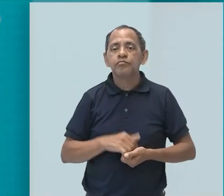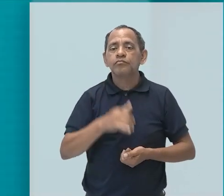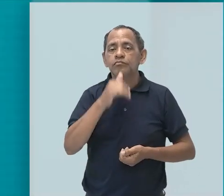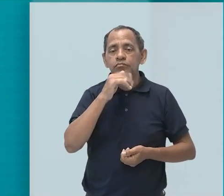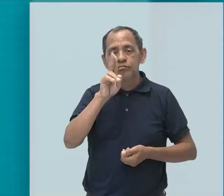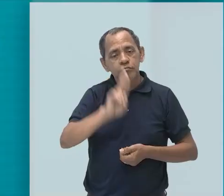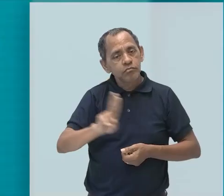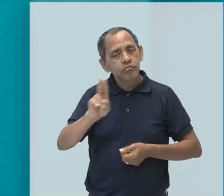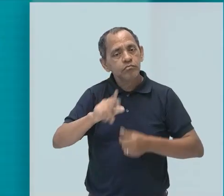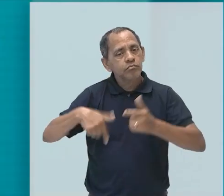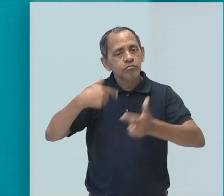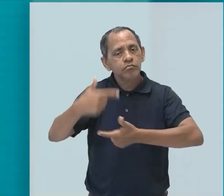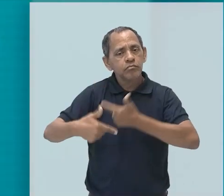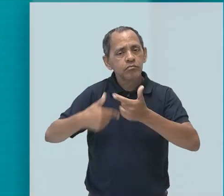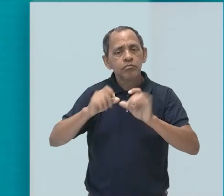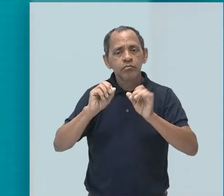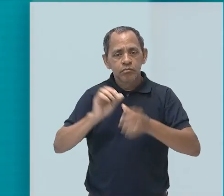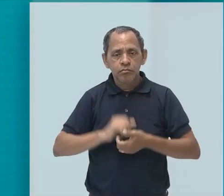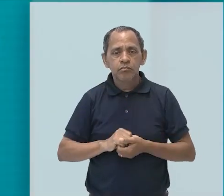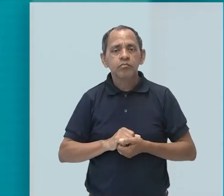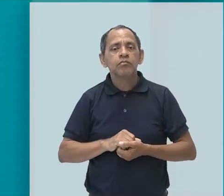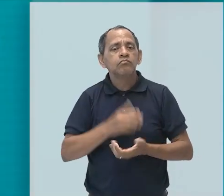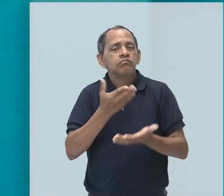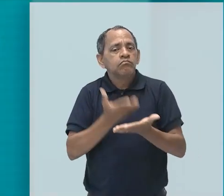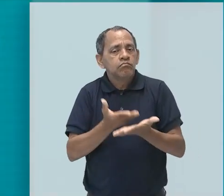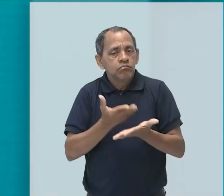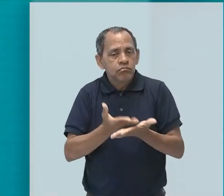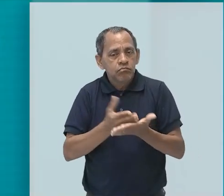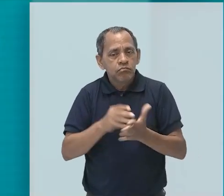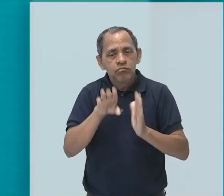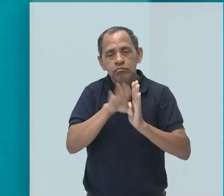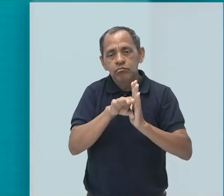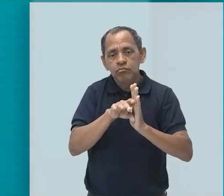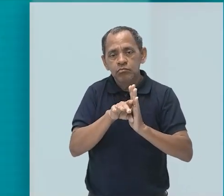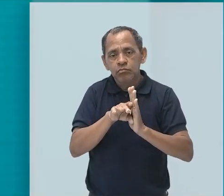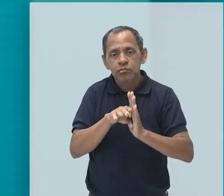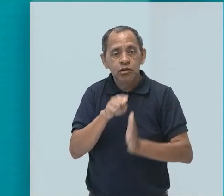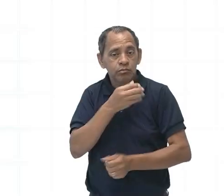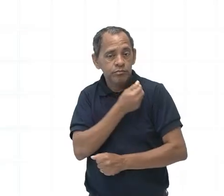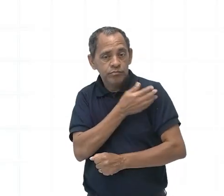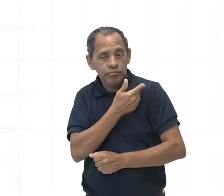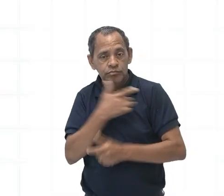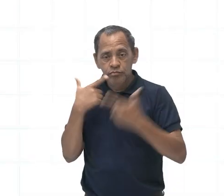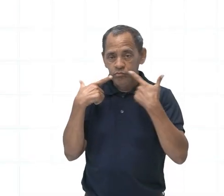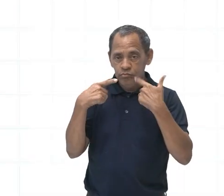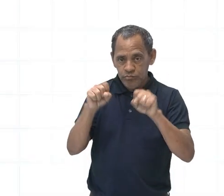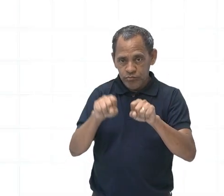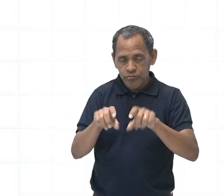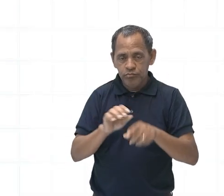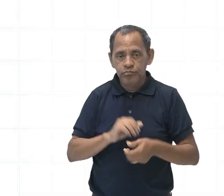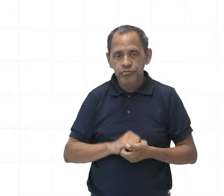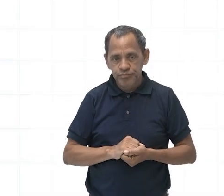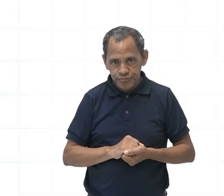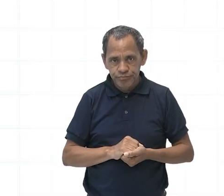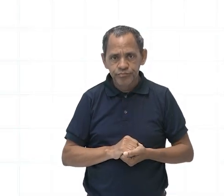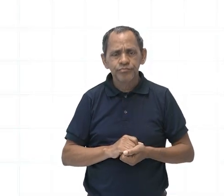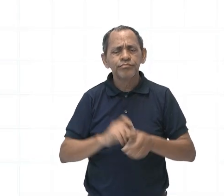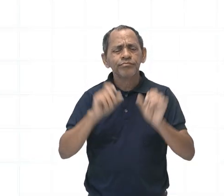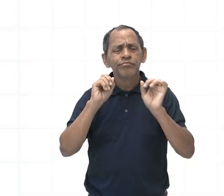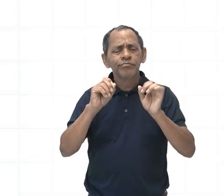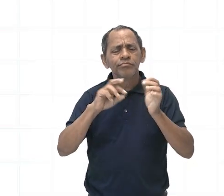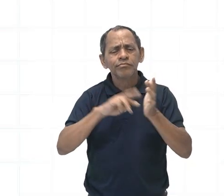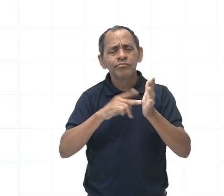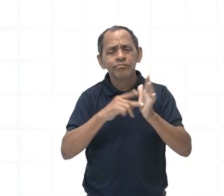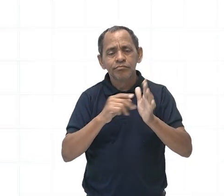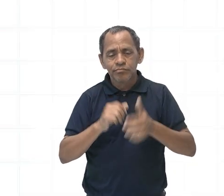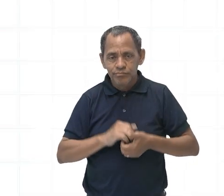para trabalhar com vocês um outro conceito, que é o conceito do preconceito linguístico. Vamos lá, então. O que é o preconceito